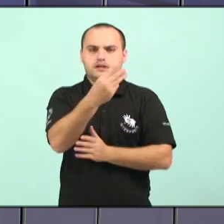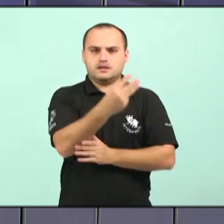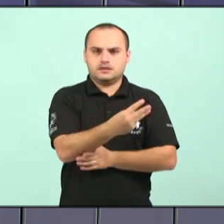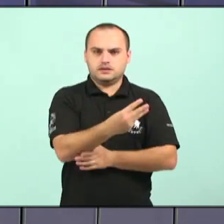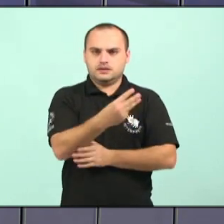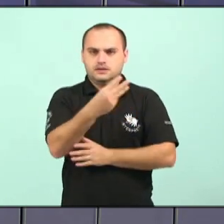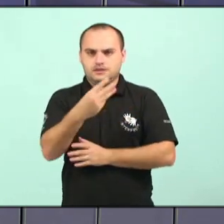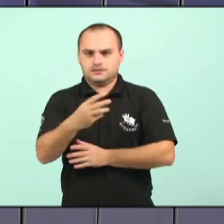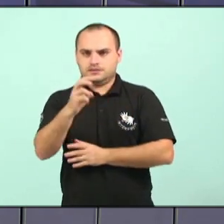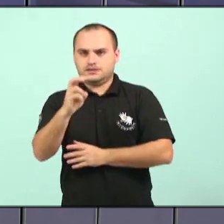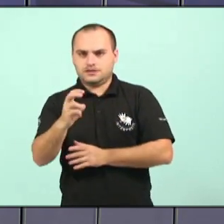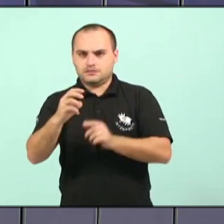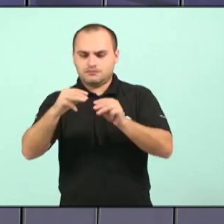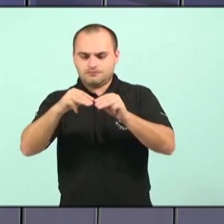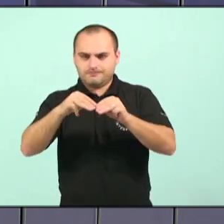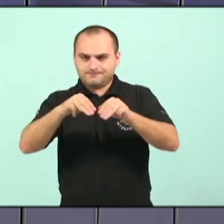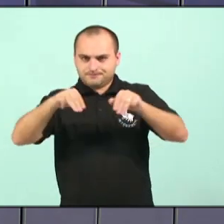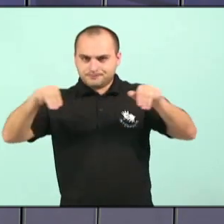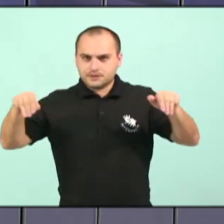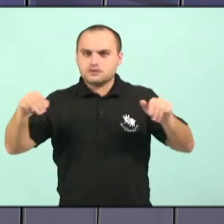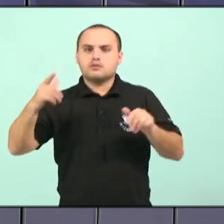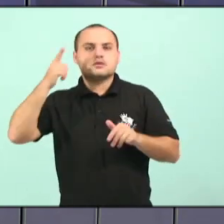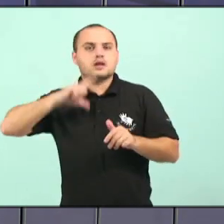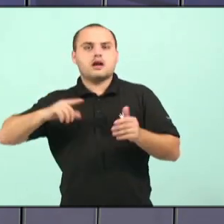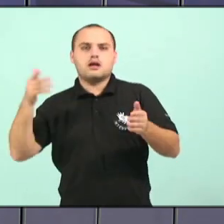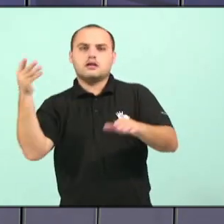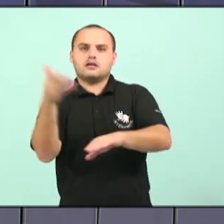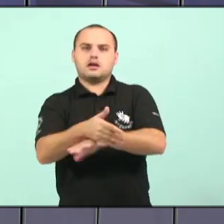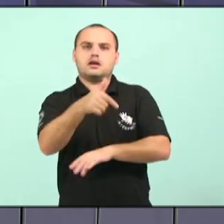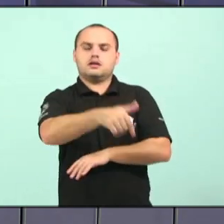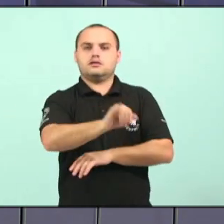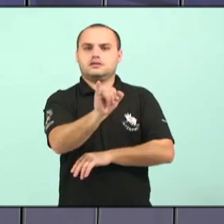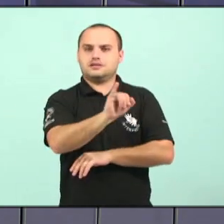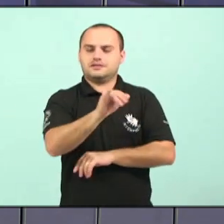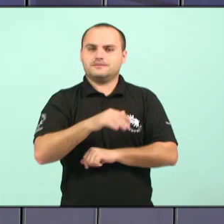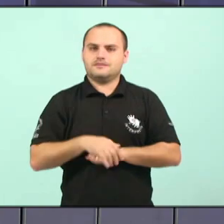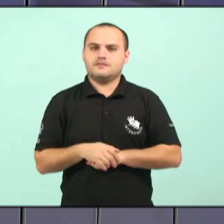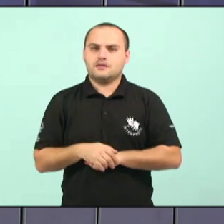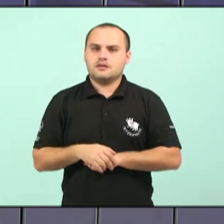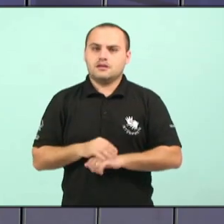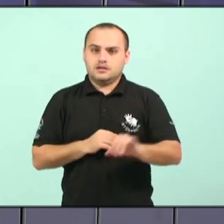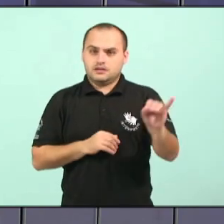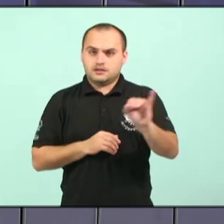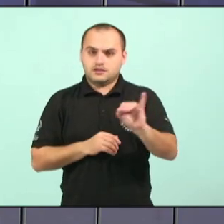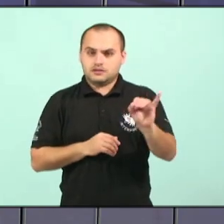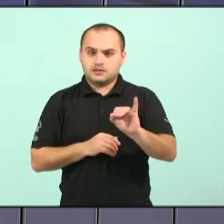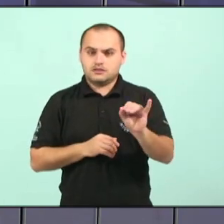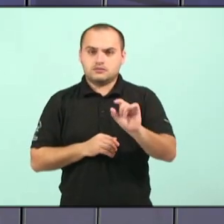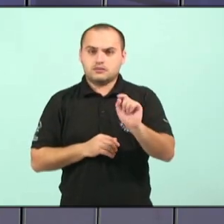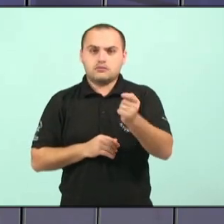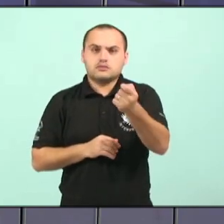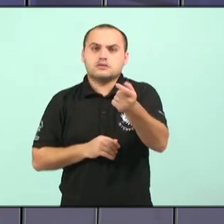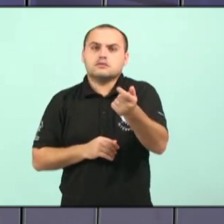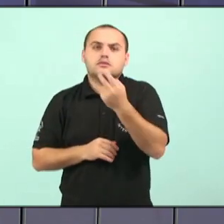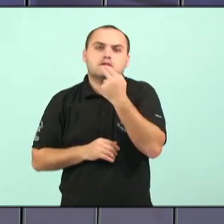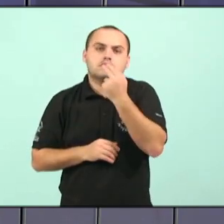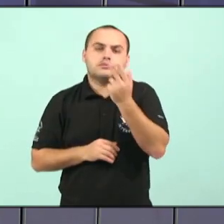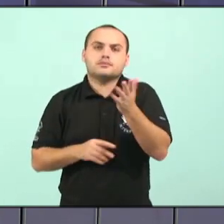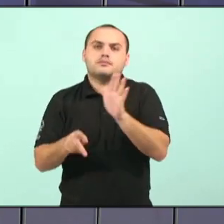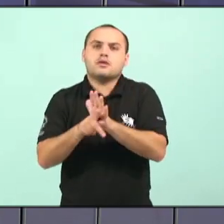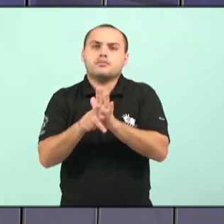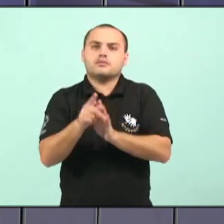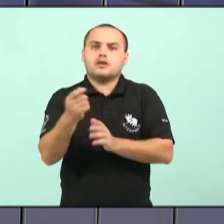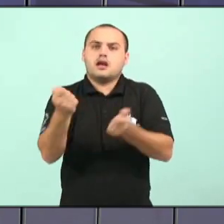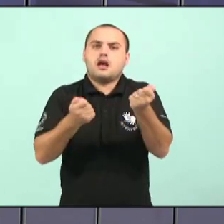entrar no nosso canal e atracar dentro do porto de Itajaí. Itajaí já deu um retorno para o governo do estado só num tipo de operação, nas operações de